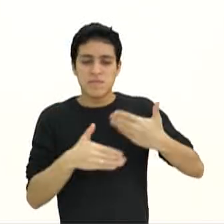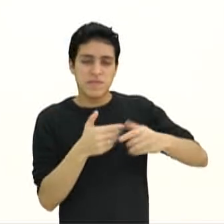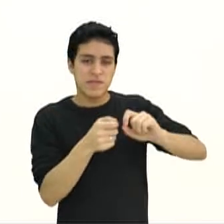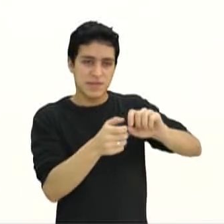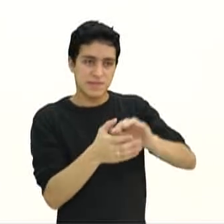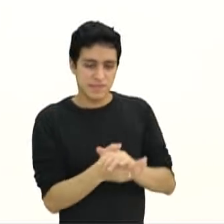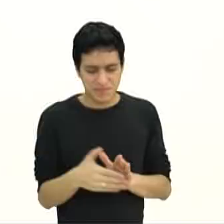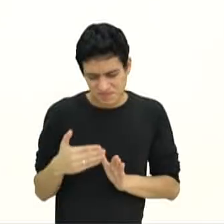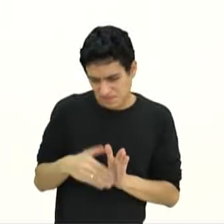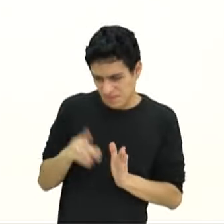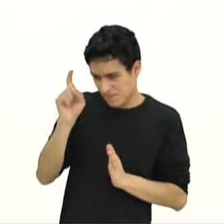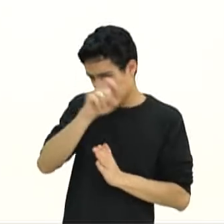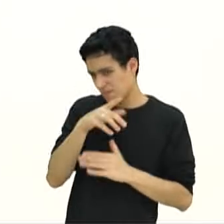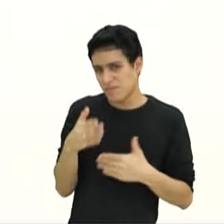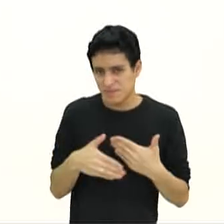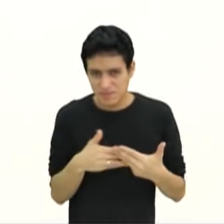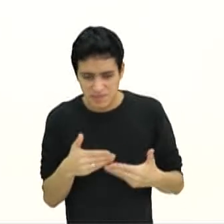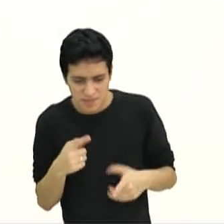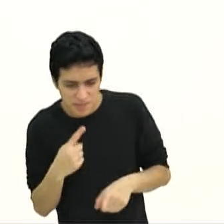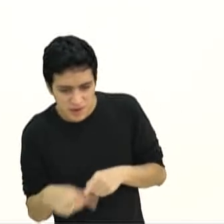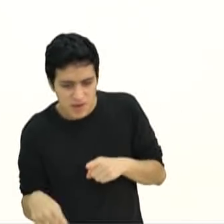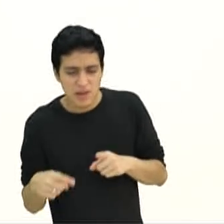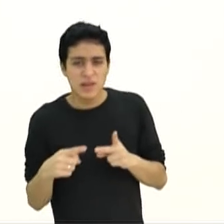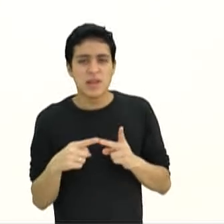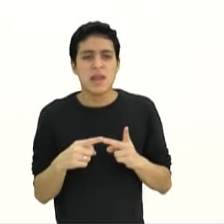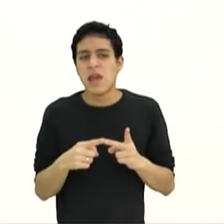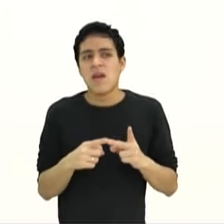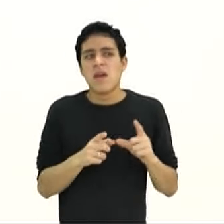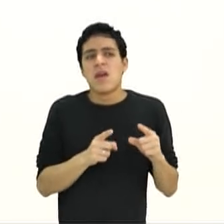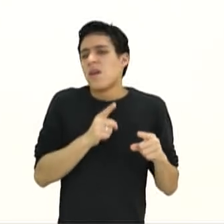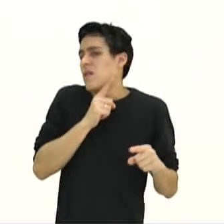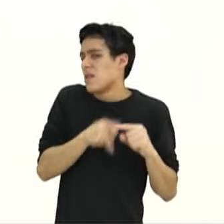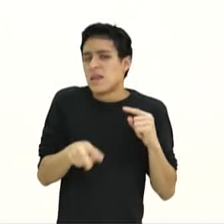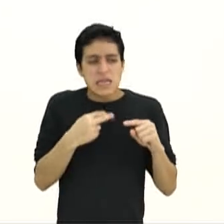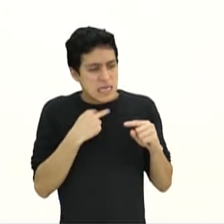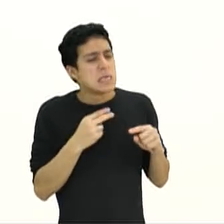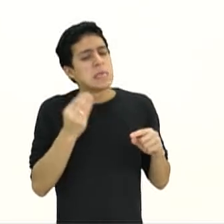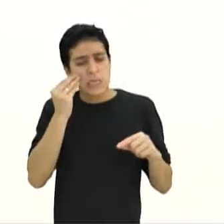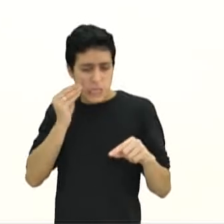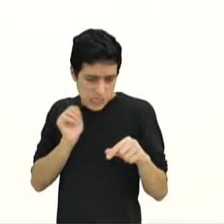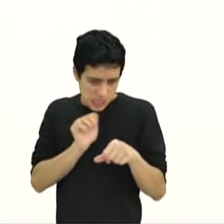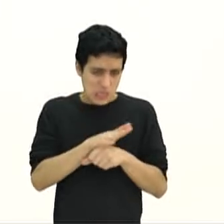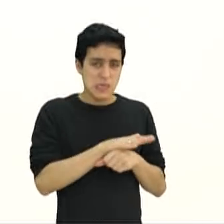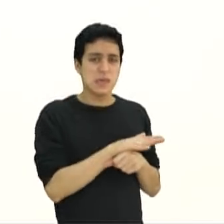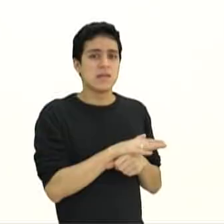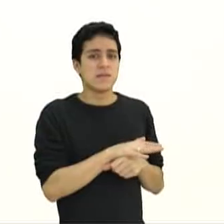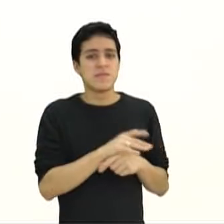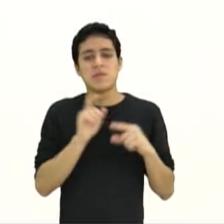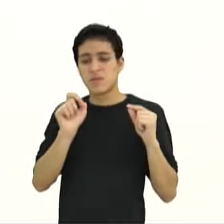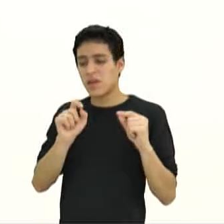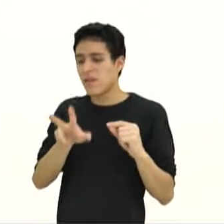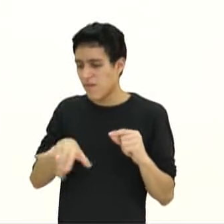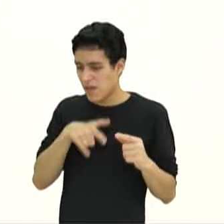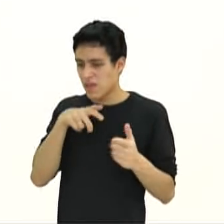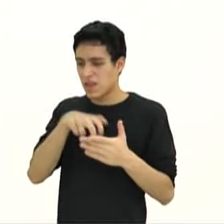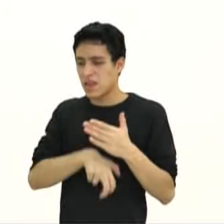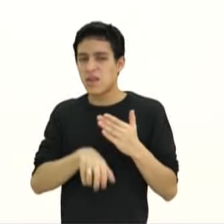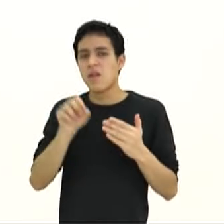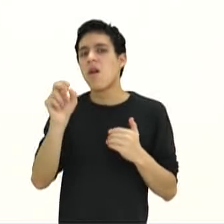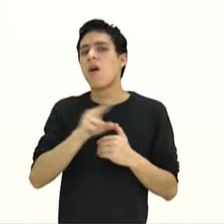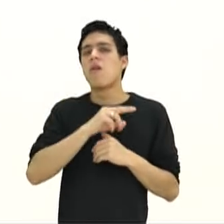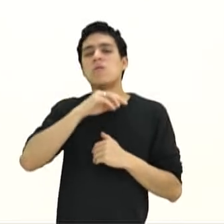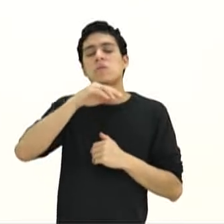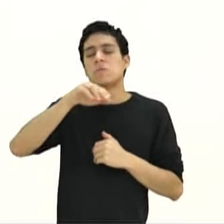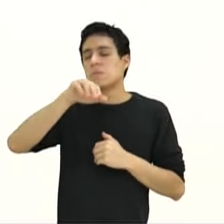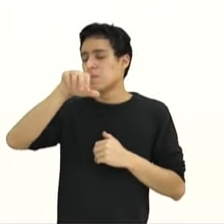são proibições e a consequente transgressão da proibição. A transgressão resulta em punição ou em